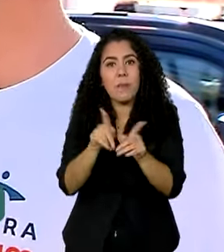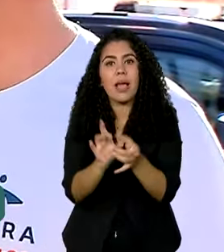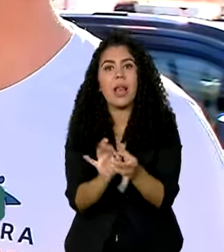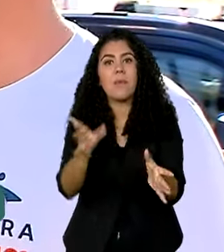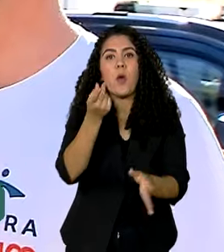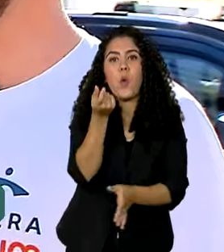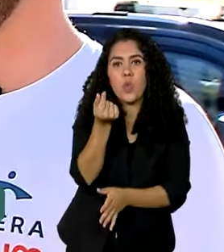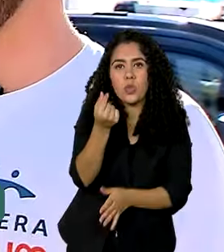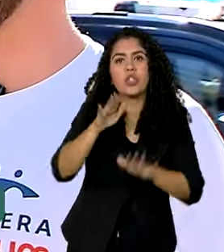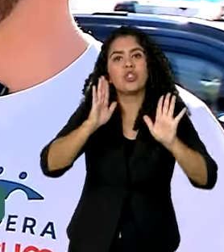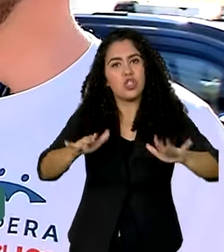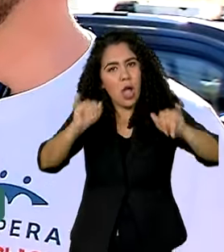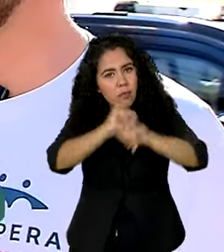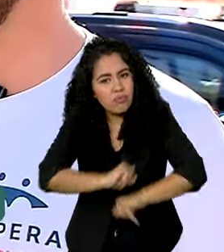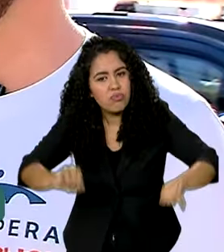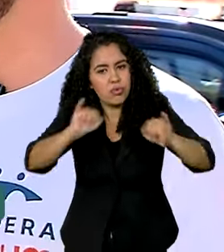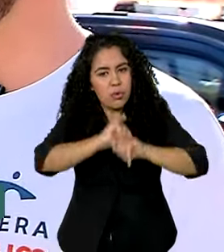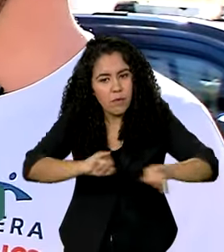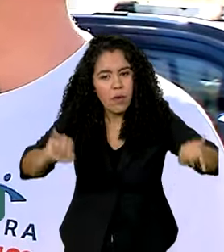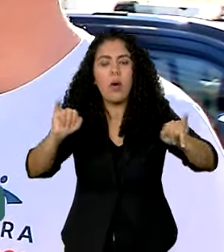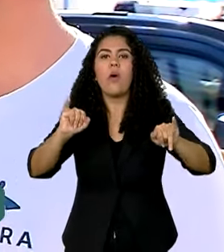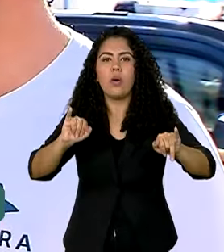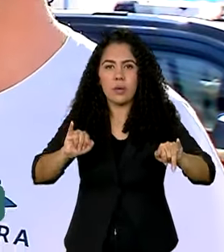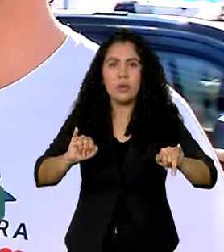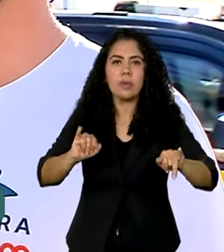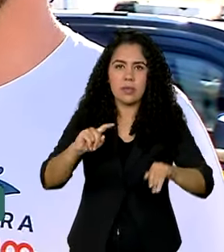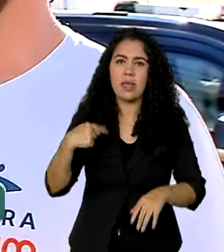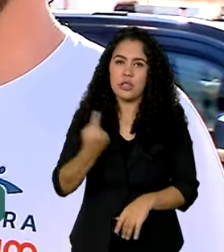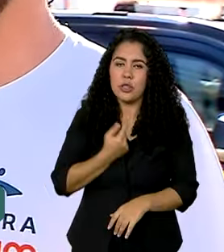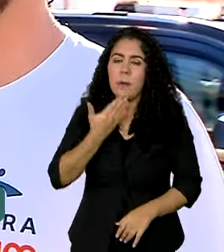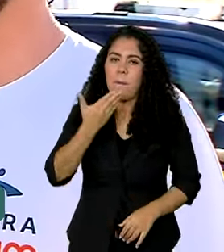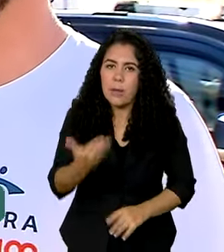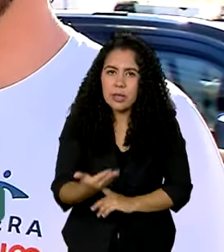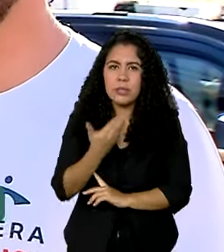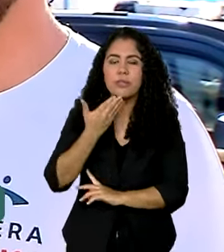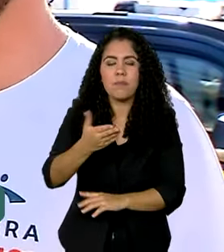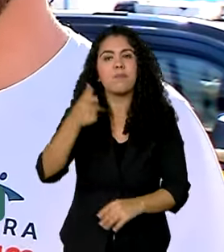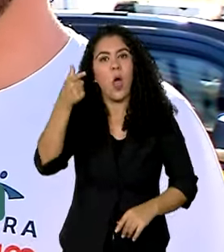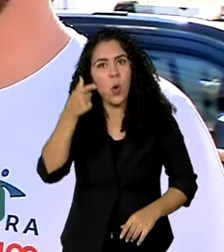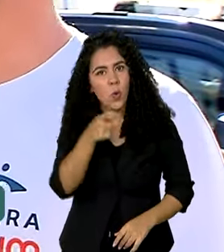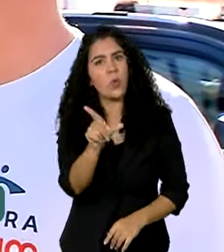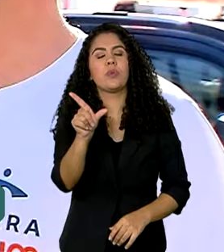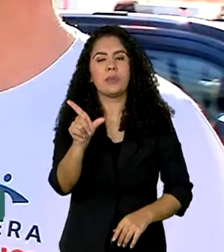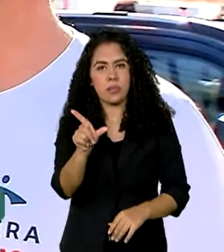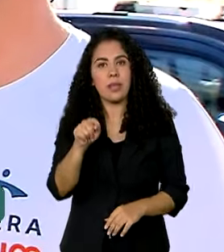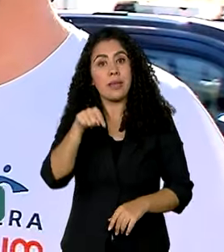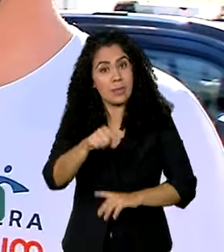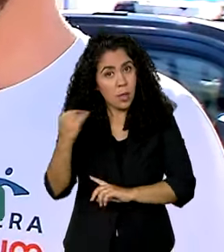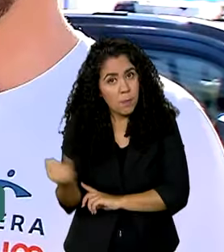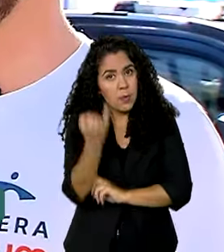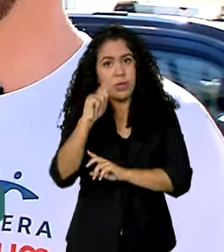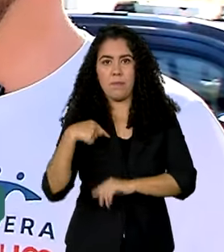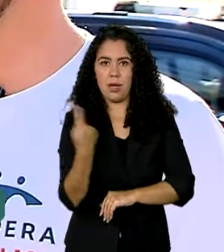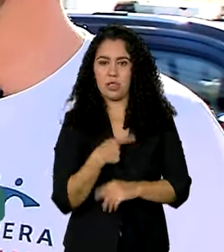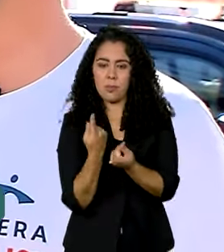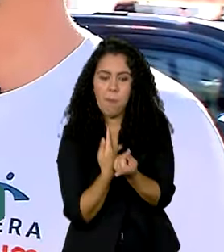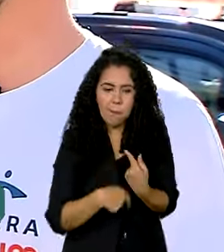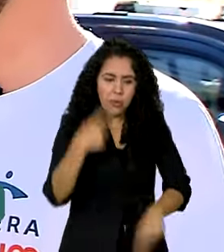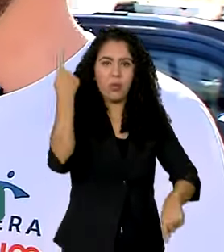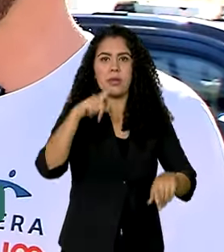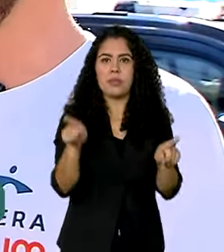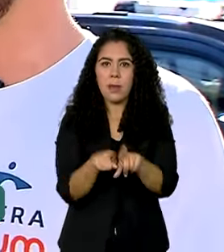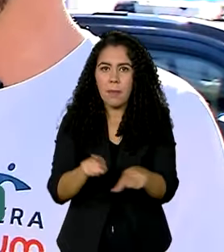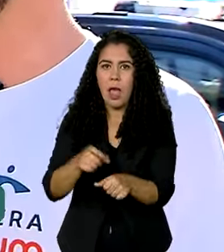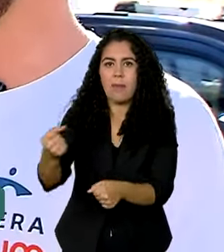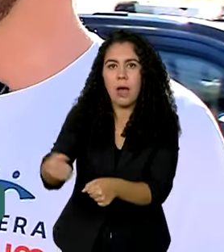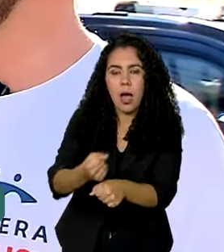foram divulgadas, que vêm ao encontro daquilo que solicitávamos, né, e vai ser fundamental para esse reerguimento, para esse processo de recuperação das